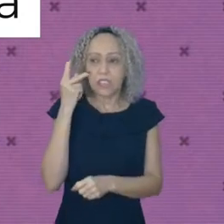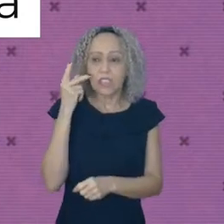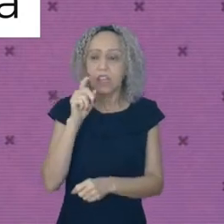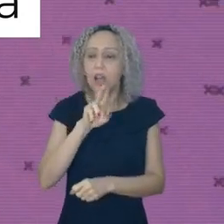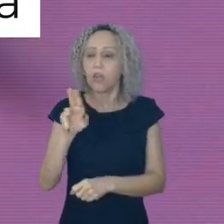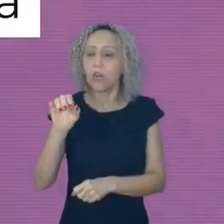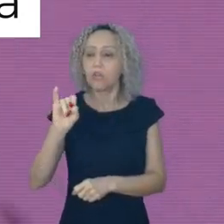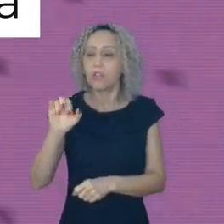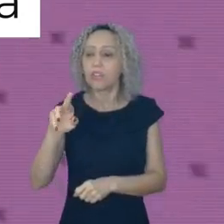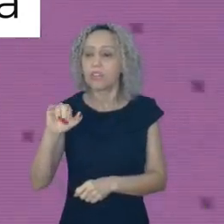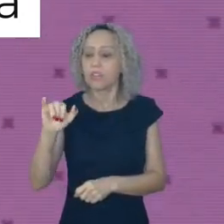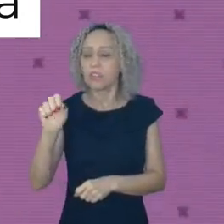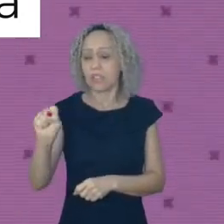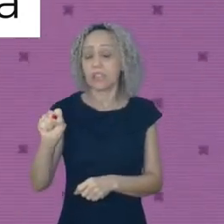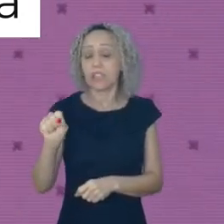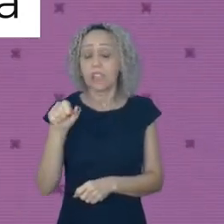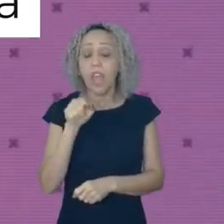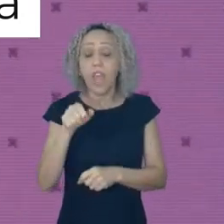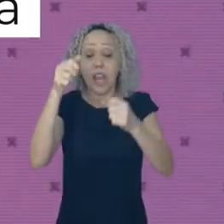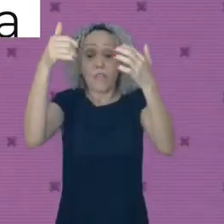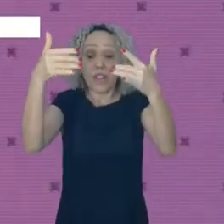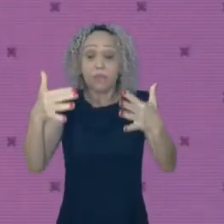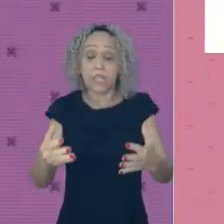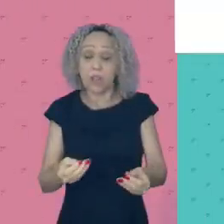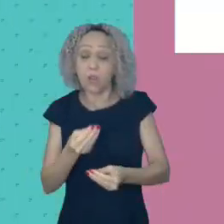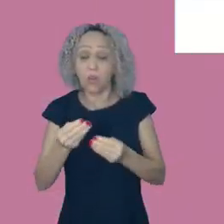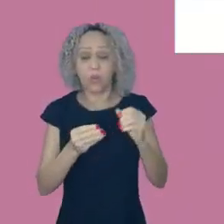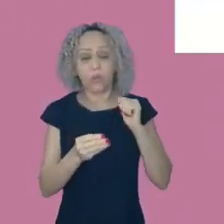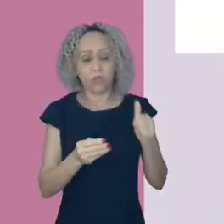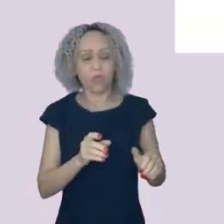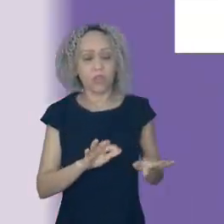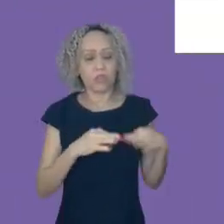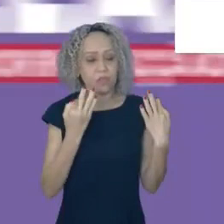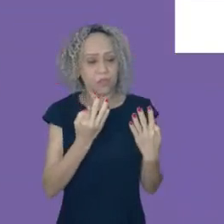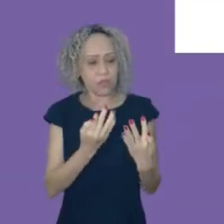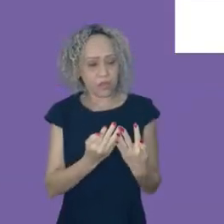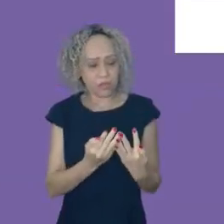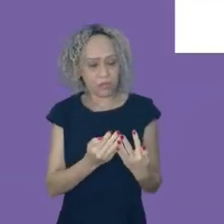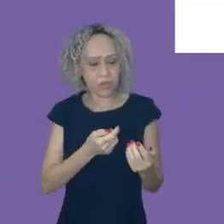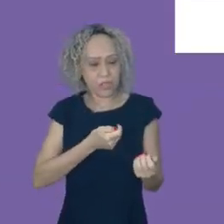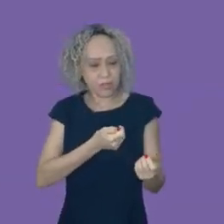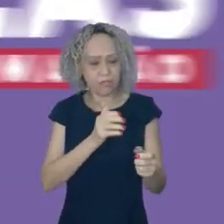programa impactou a vida da população de seu município.